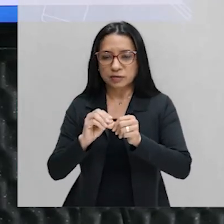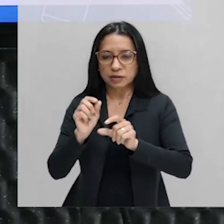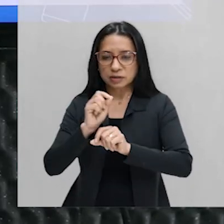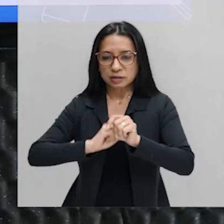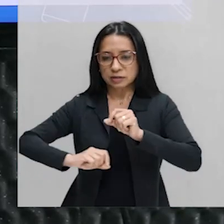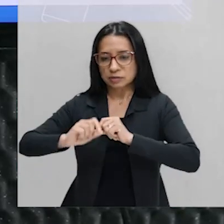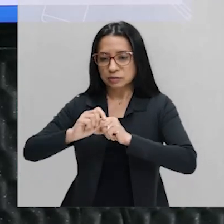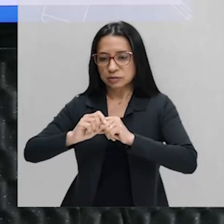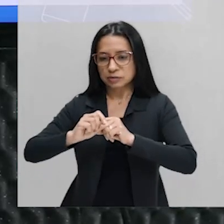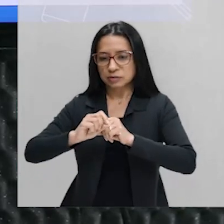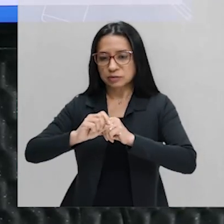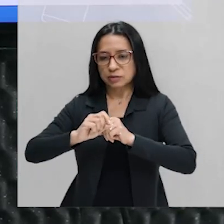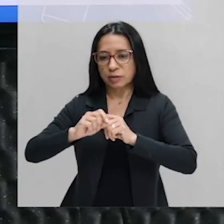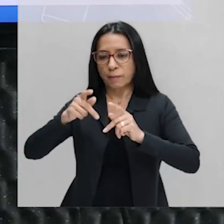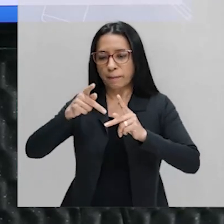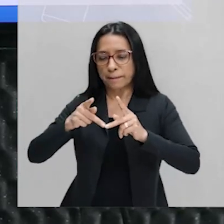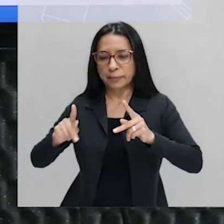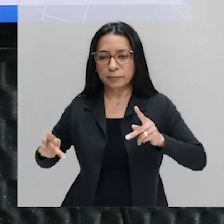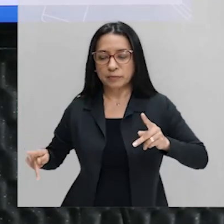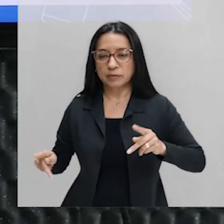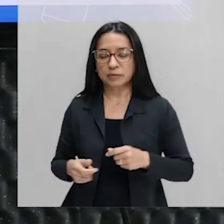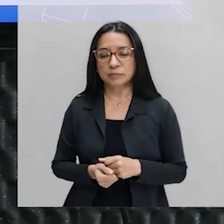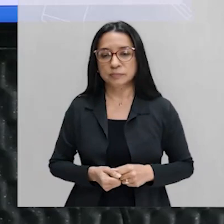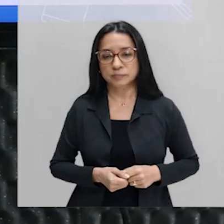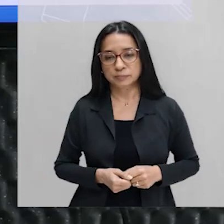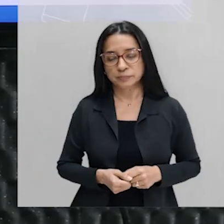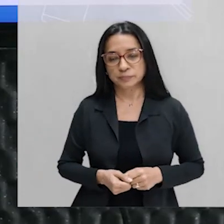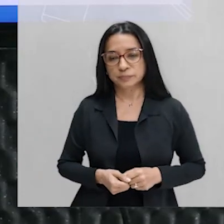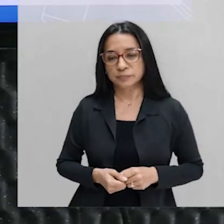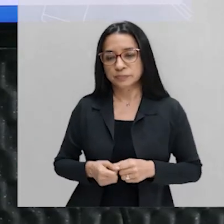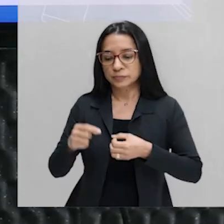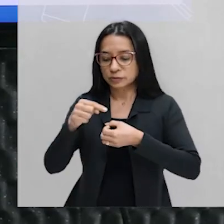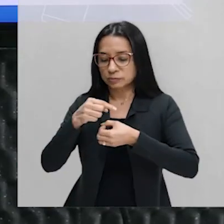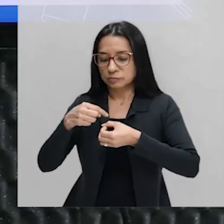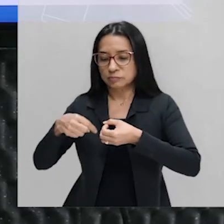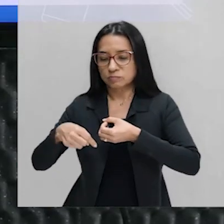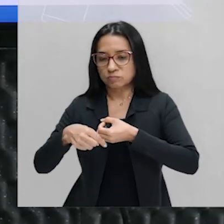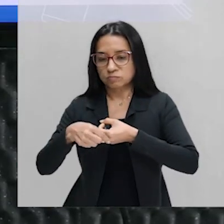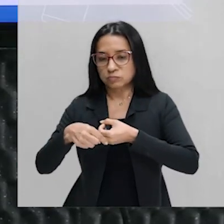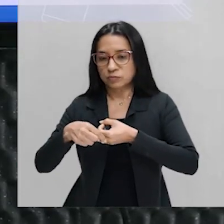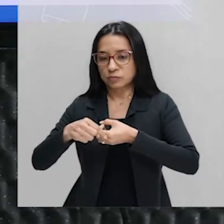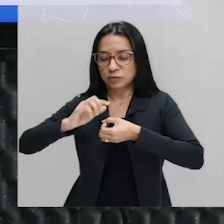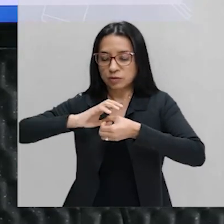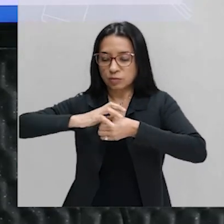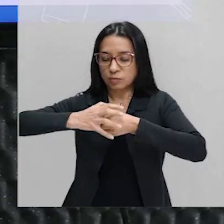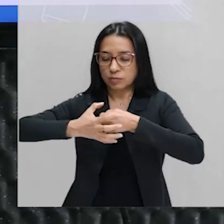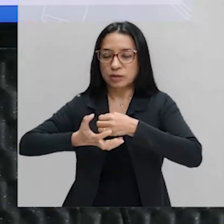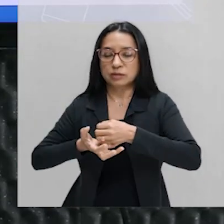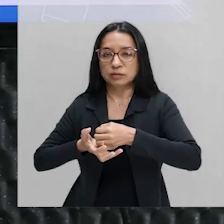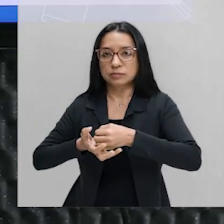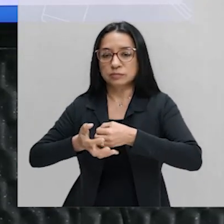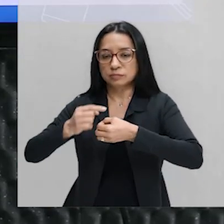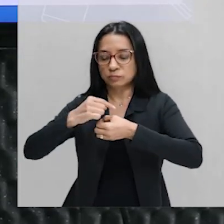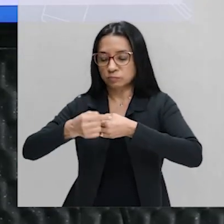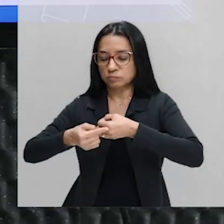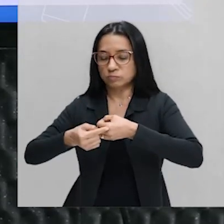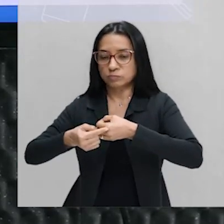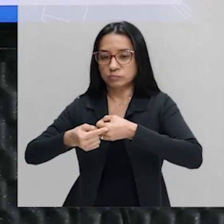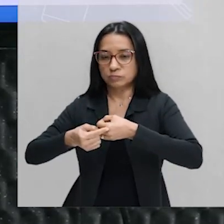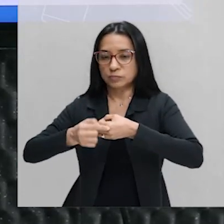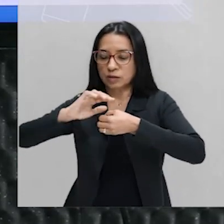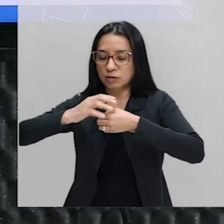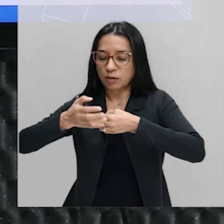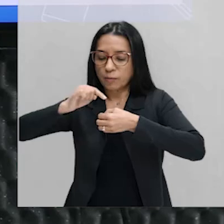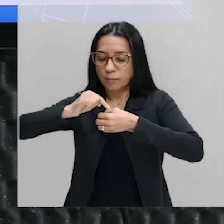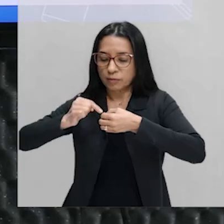proteína. Olha só, aqui externamente nós vamos encontrar uma casca, certo? E abaixo